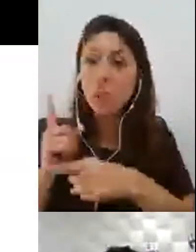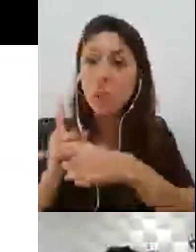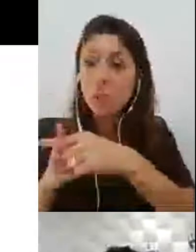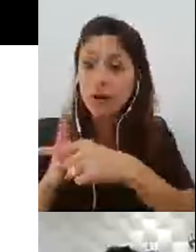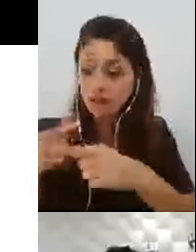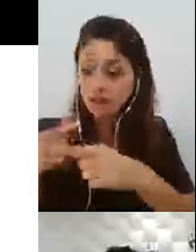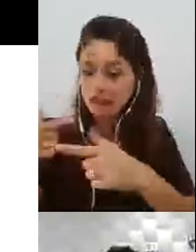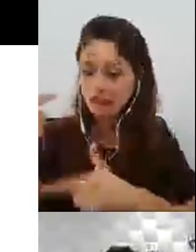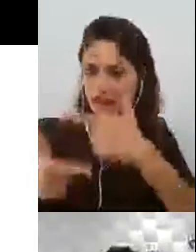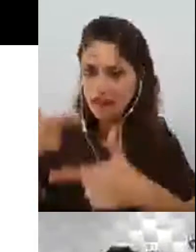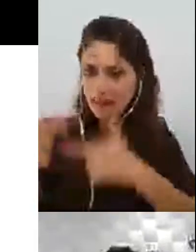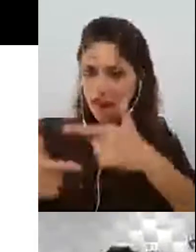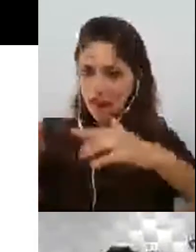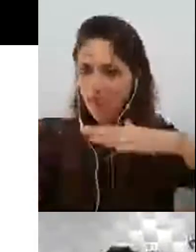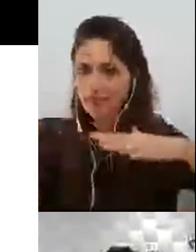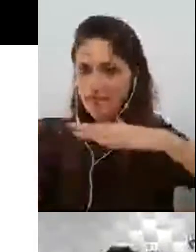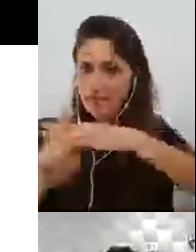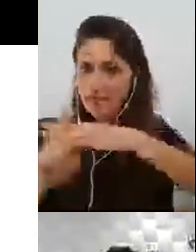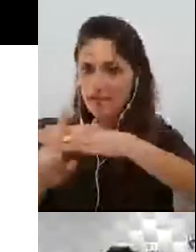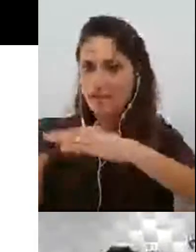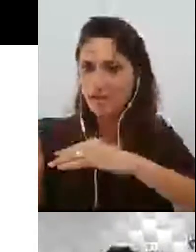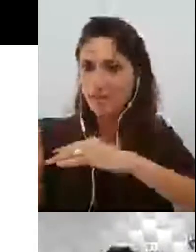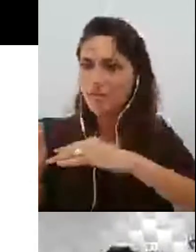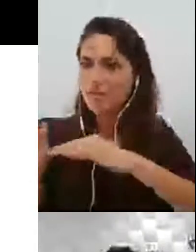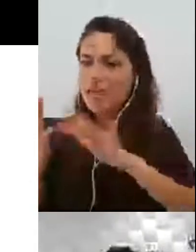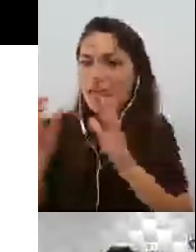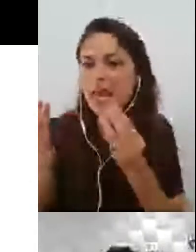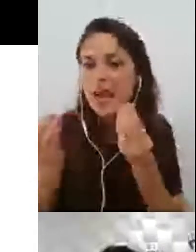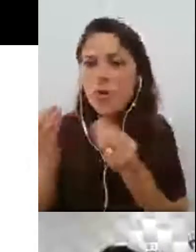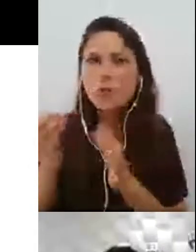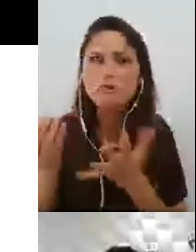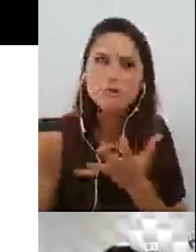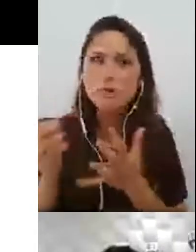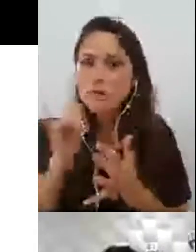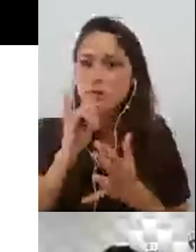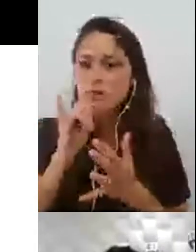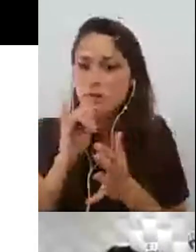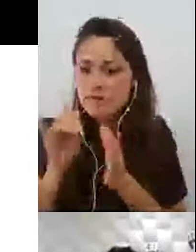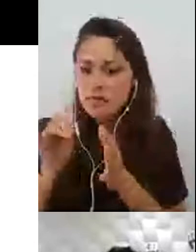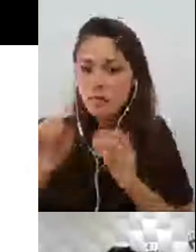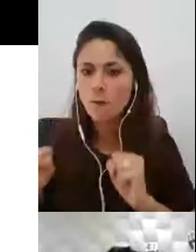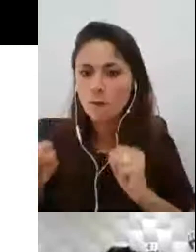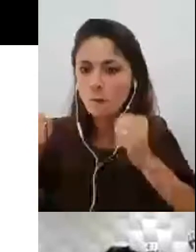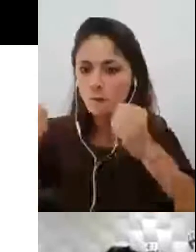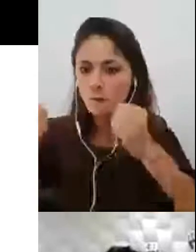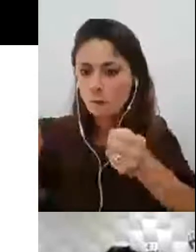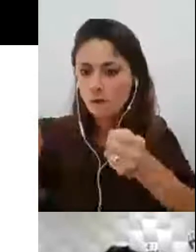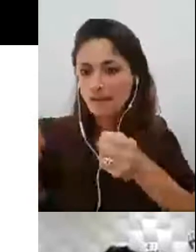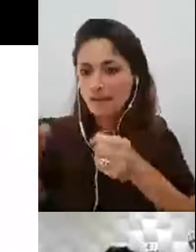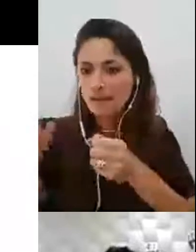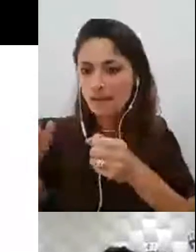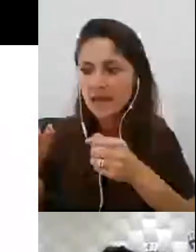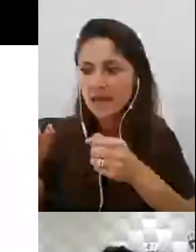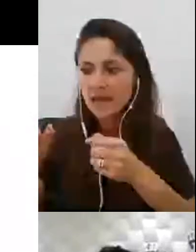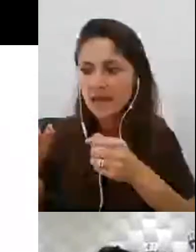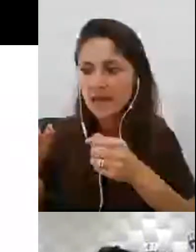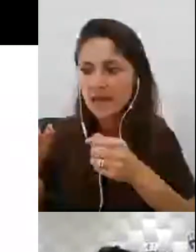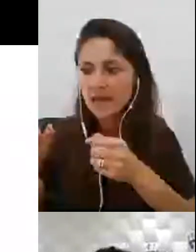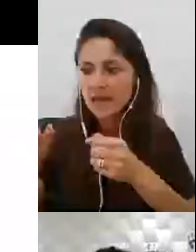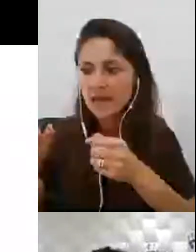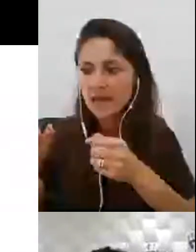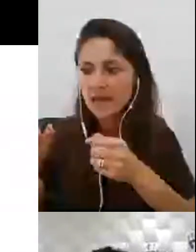qual ele consiga se movimentar, consiga ter um direcionamento e uma dinâmica de forma que um alimente o